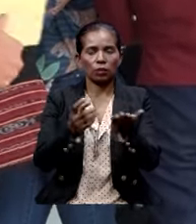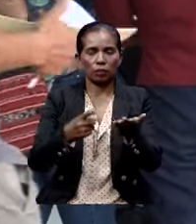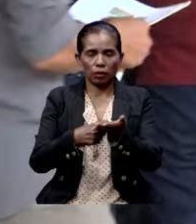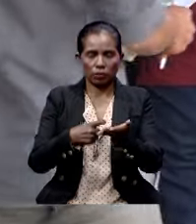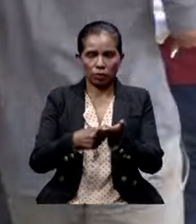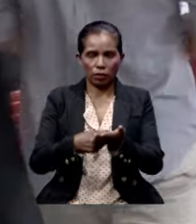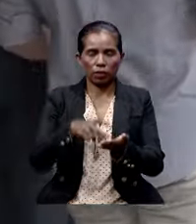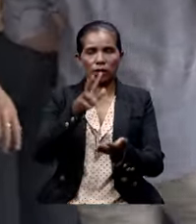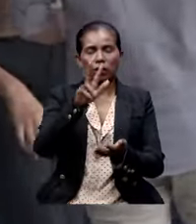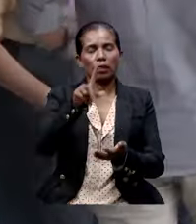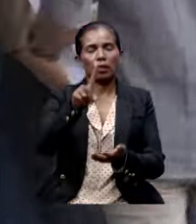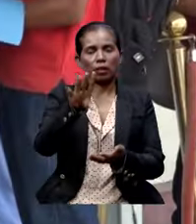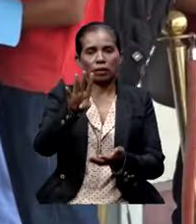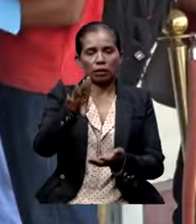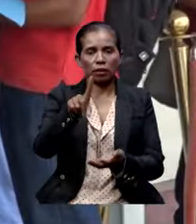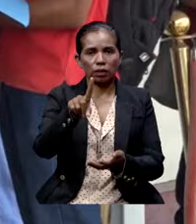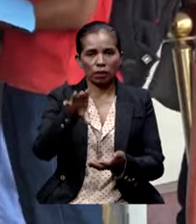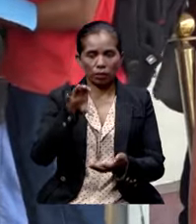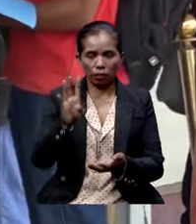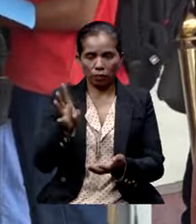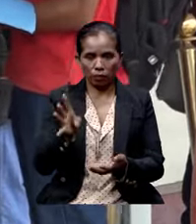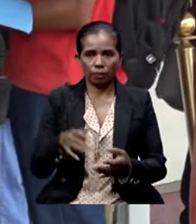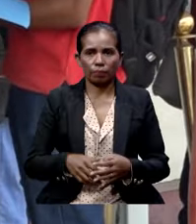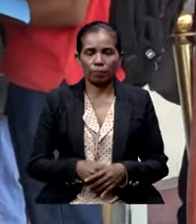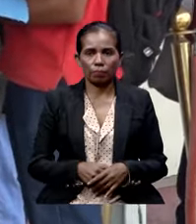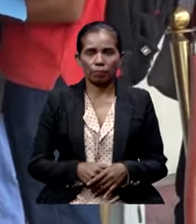kada lorong atus idahat nulu. Santina Simões, David Gonçalves, GMN.